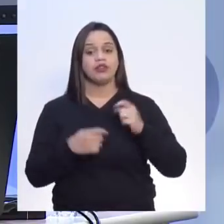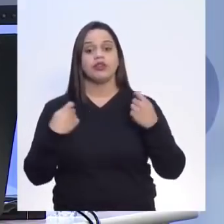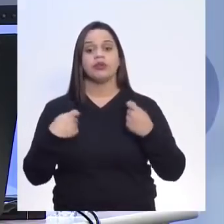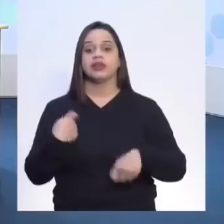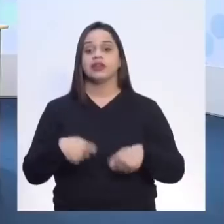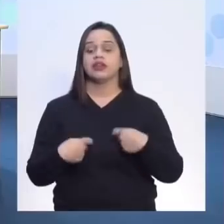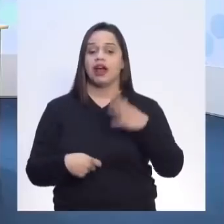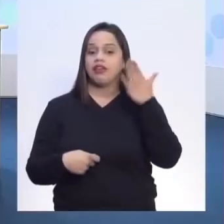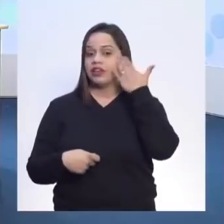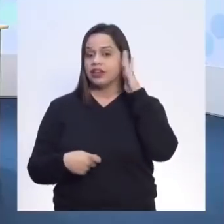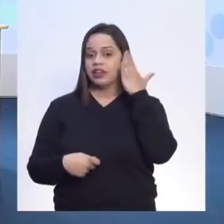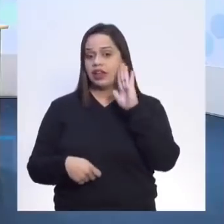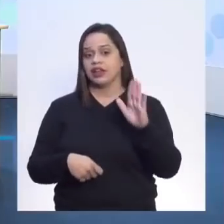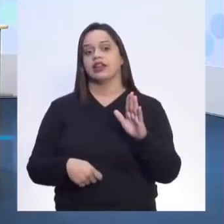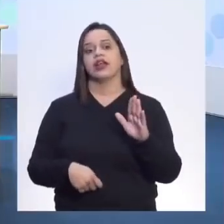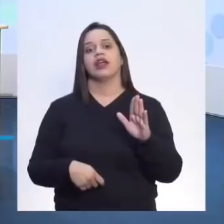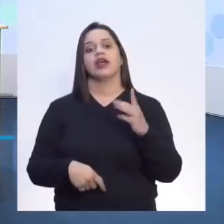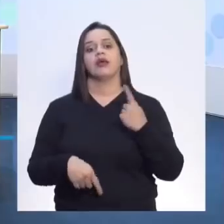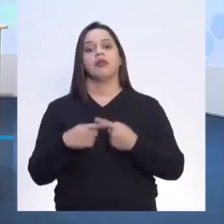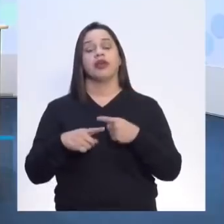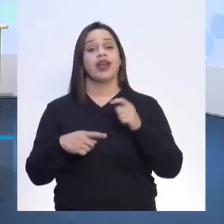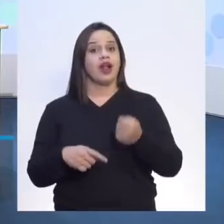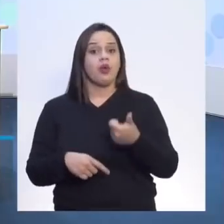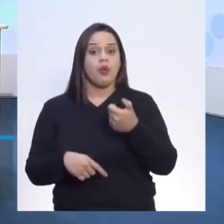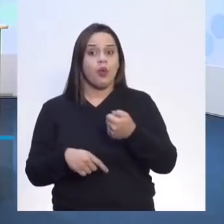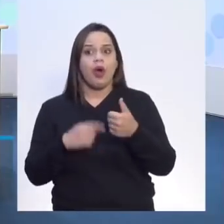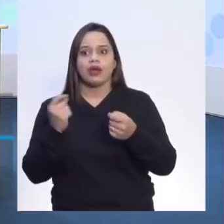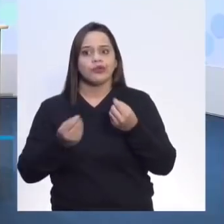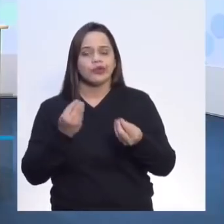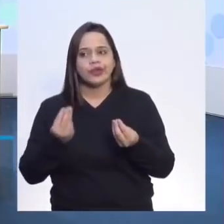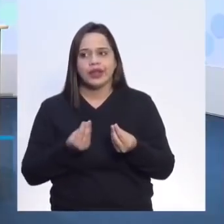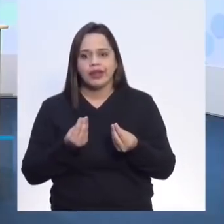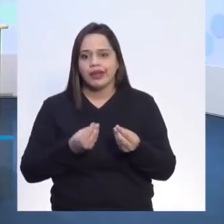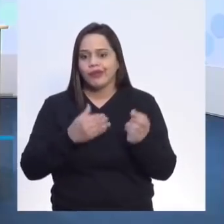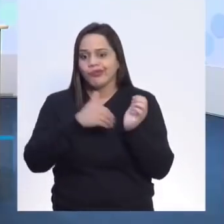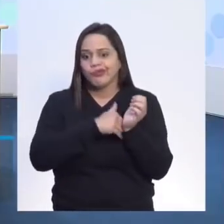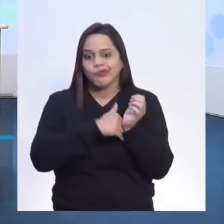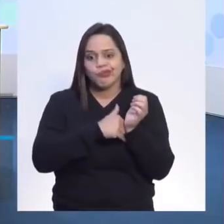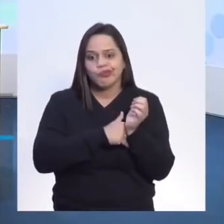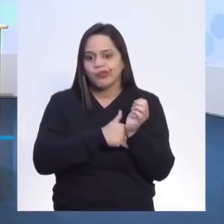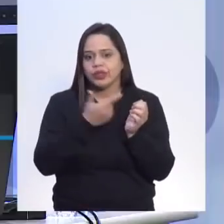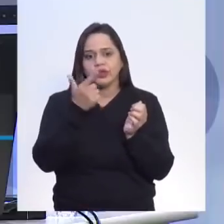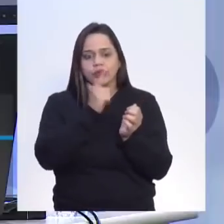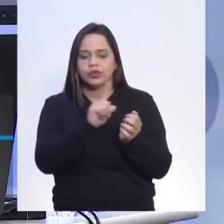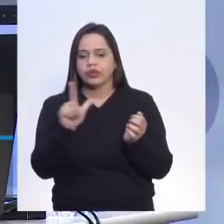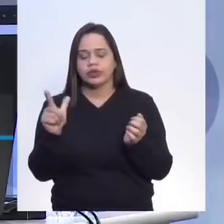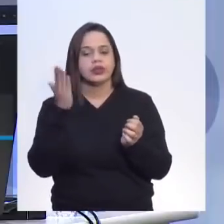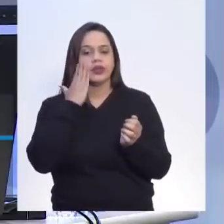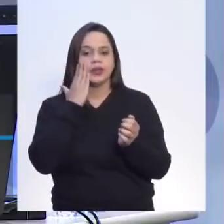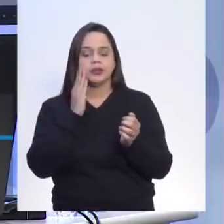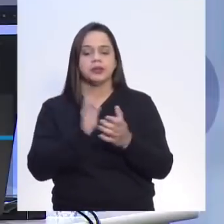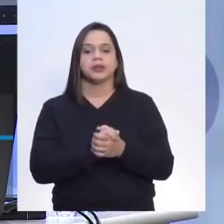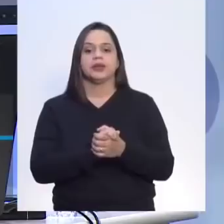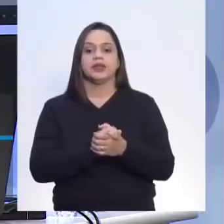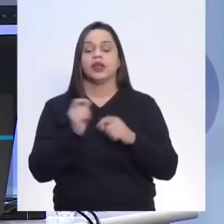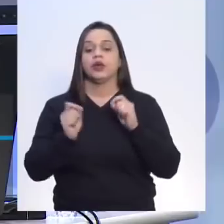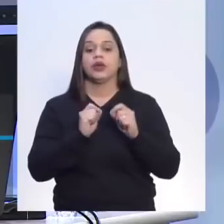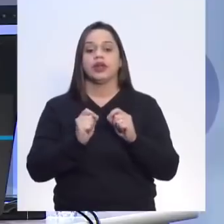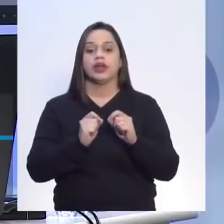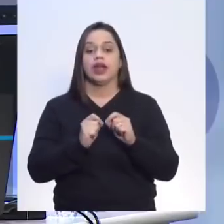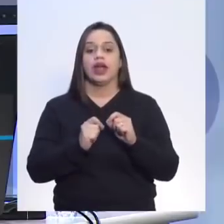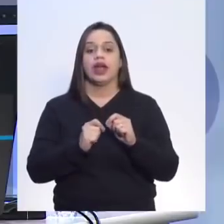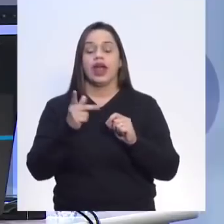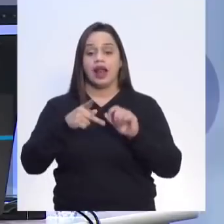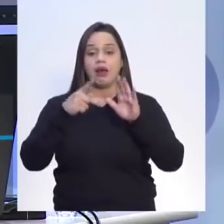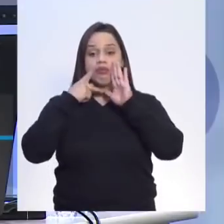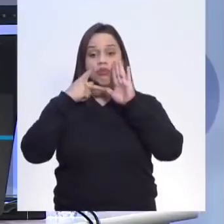entender. Né? Era quase que um enigma, vamos dizer assim. Né? Então, ela profetizava também. O que